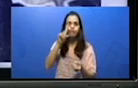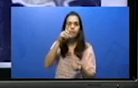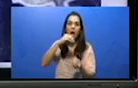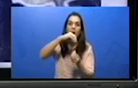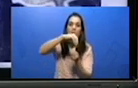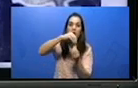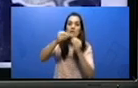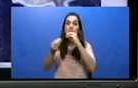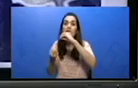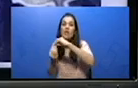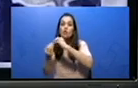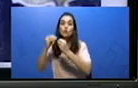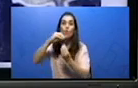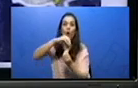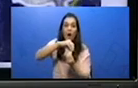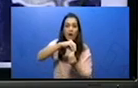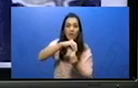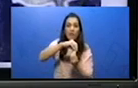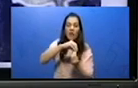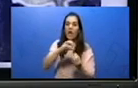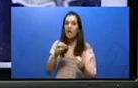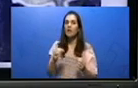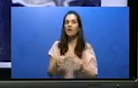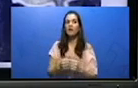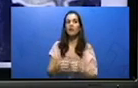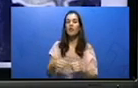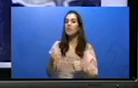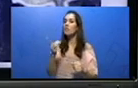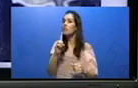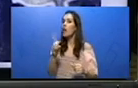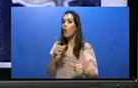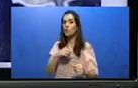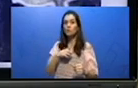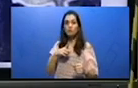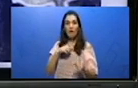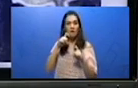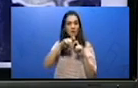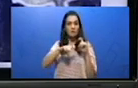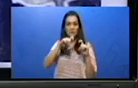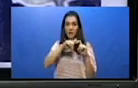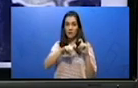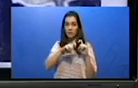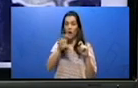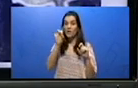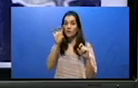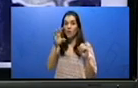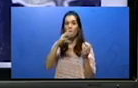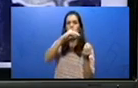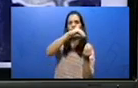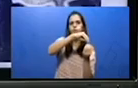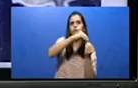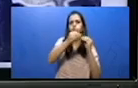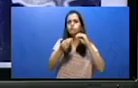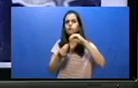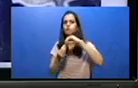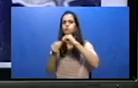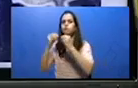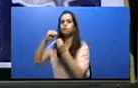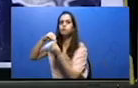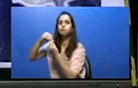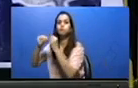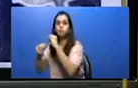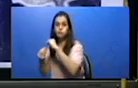prefixo a significa não, sem. Sexo significa a fusão de células sexuais masculinas